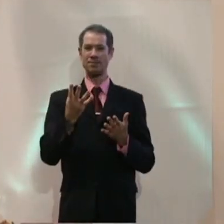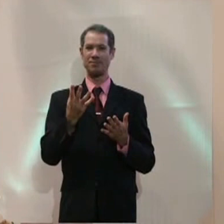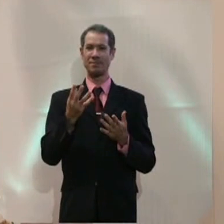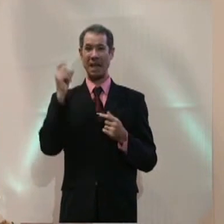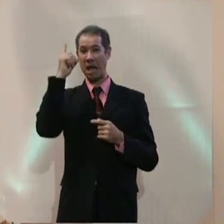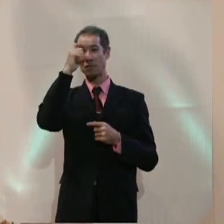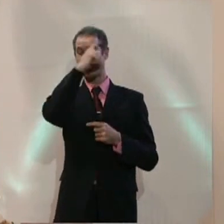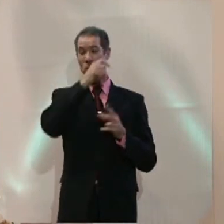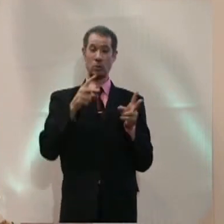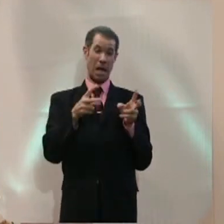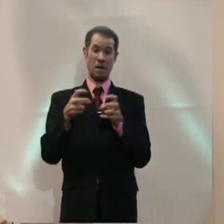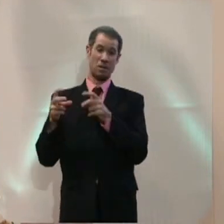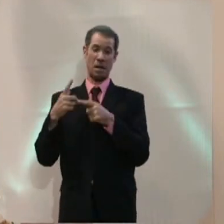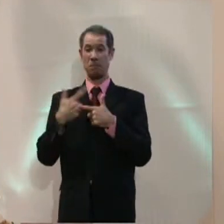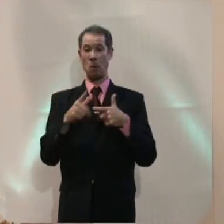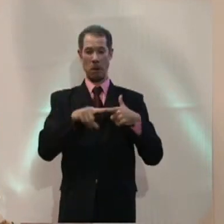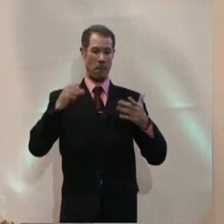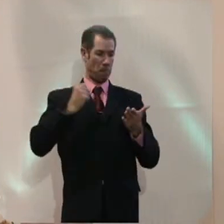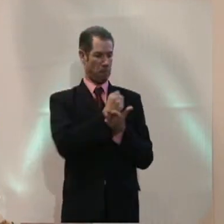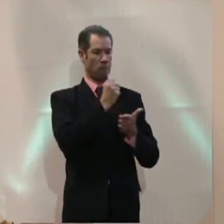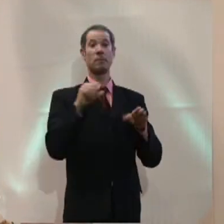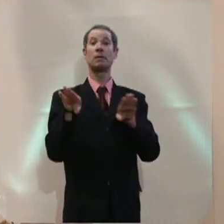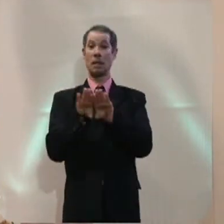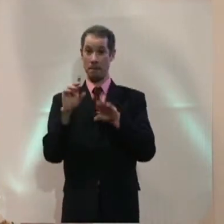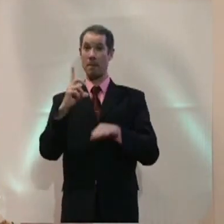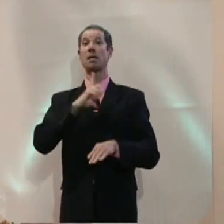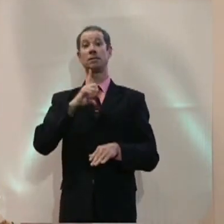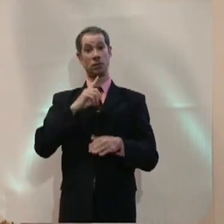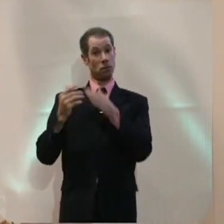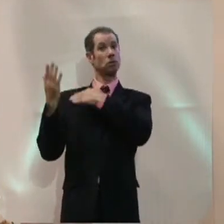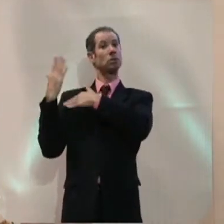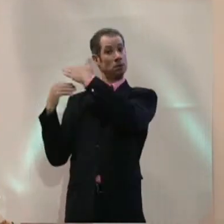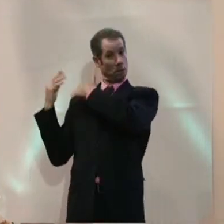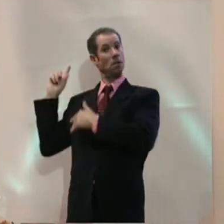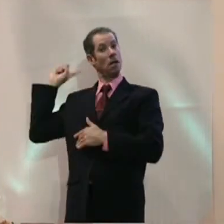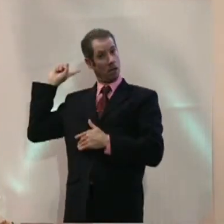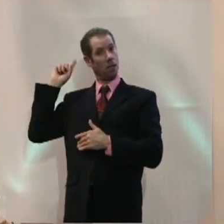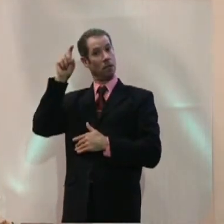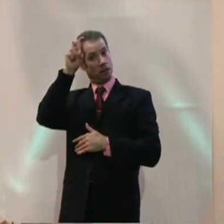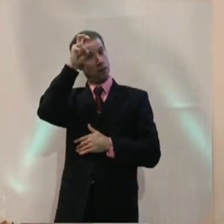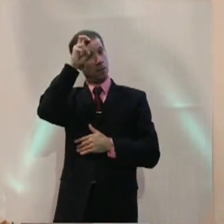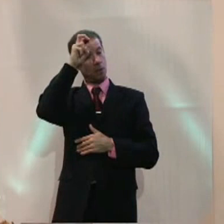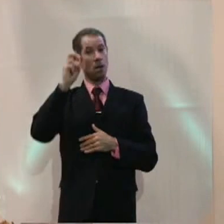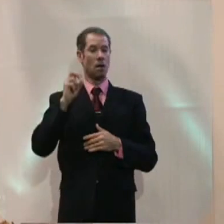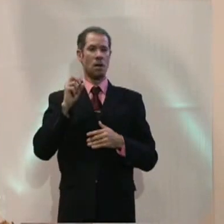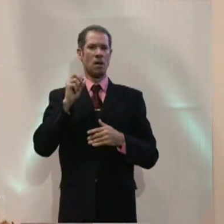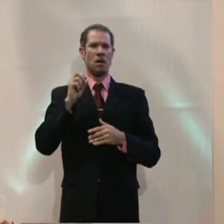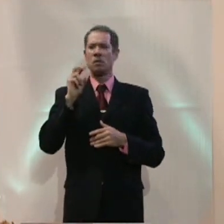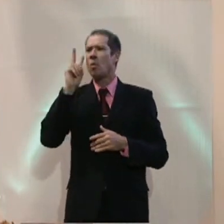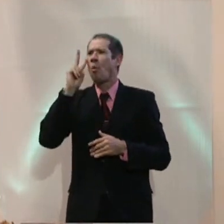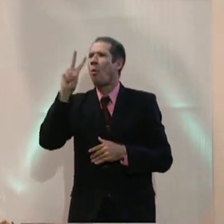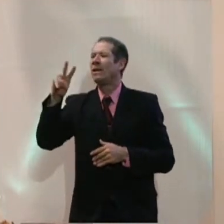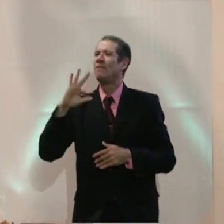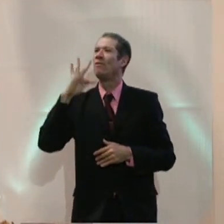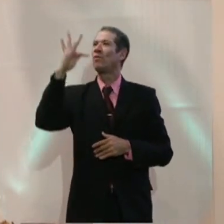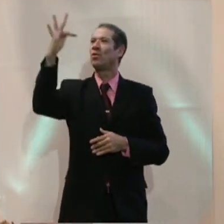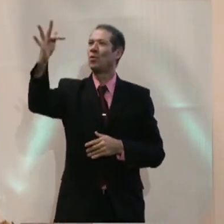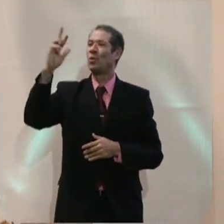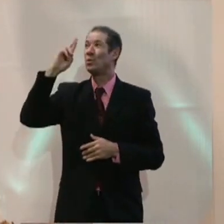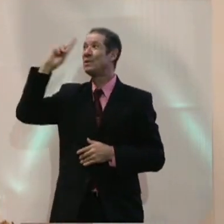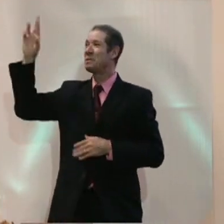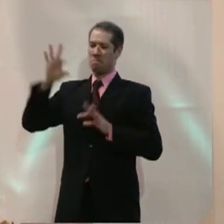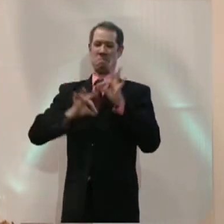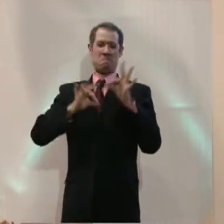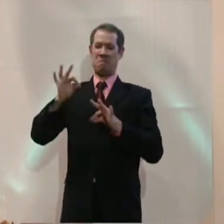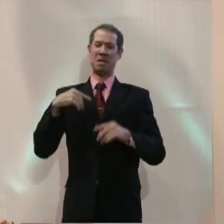as dificuldades, os problemas e as lutas que também existiram naquele tempo. Queridos, a gente tem que olhar para frente. O Senhor tem um plano para a nossa